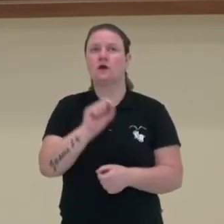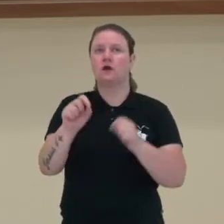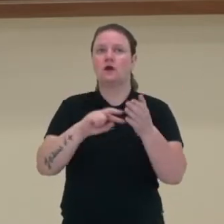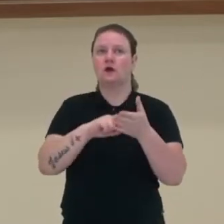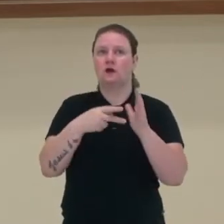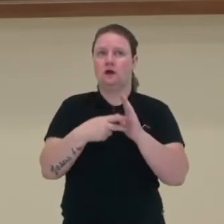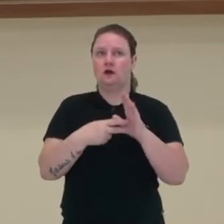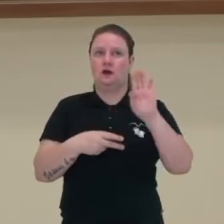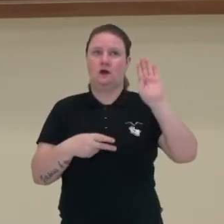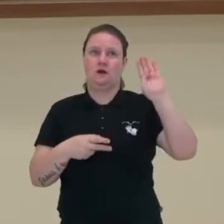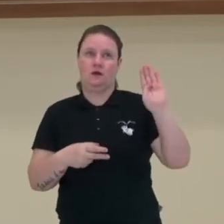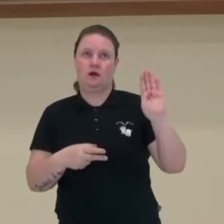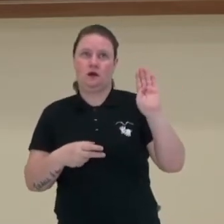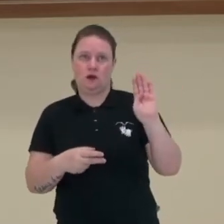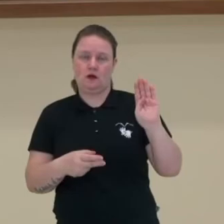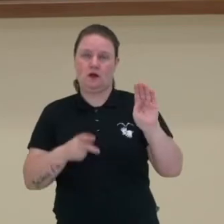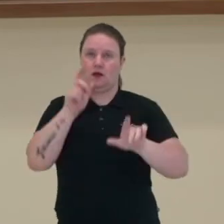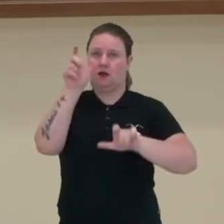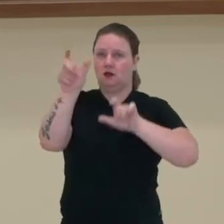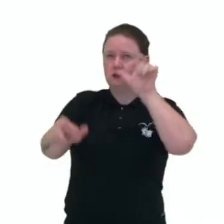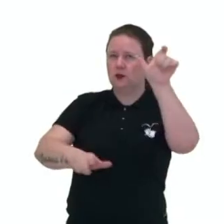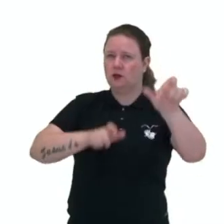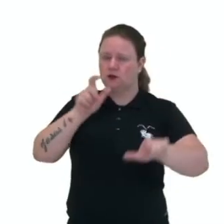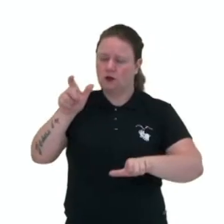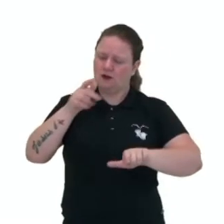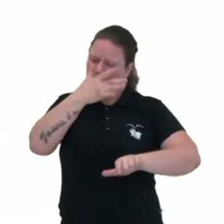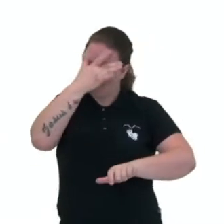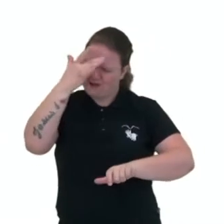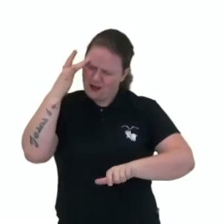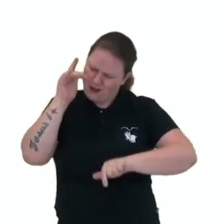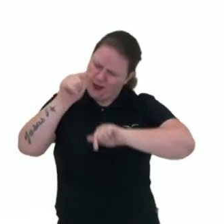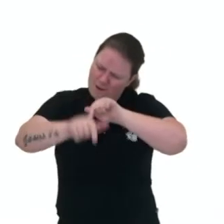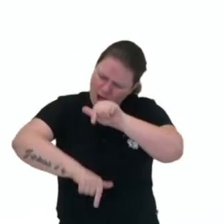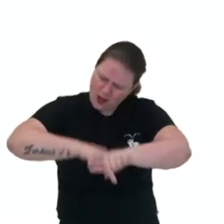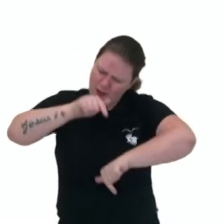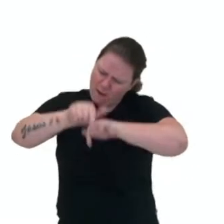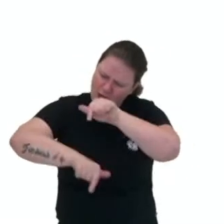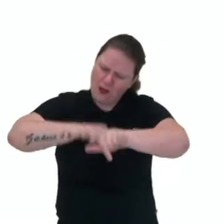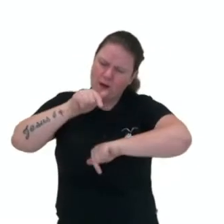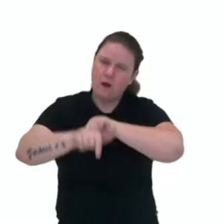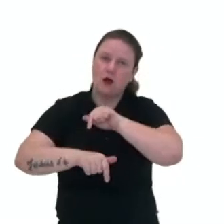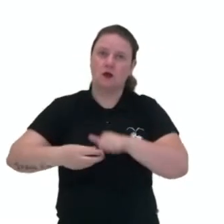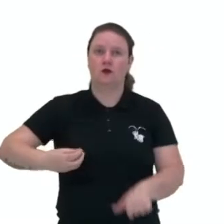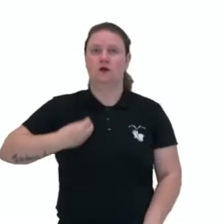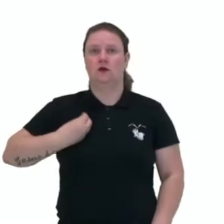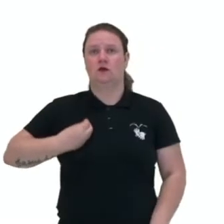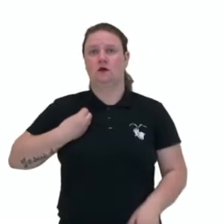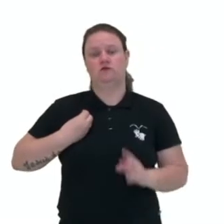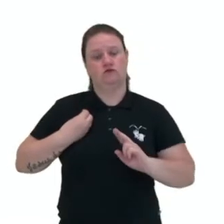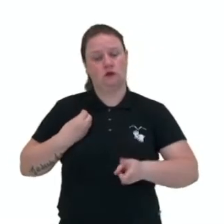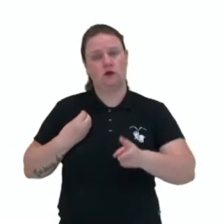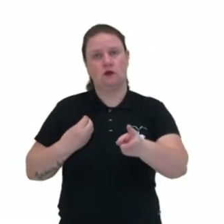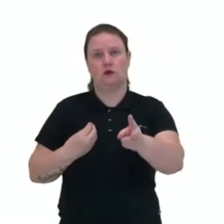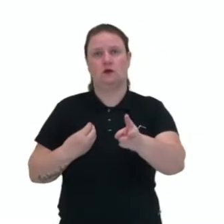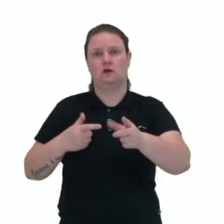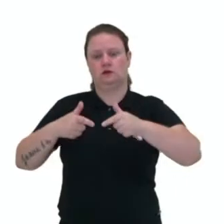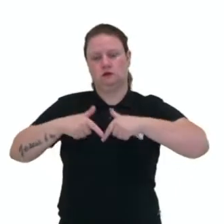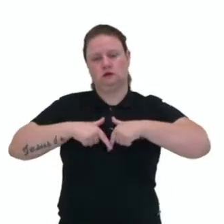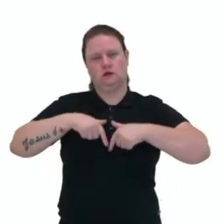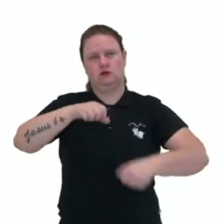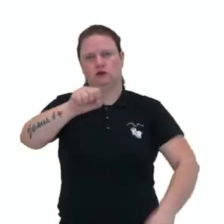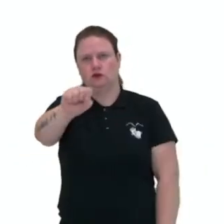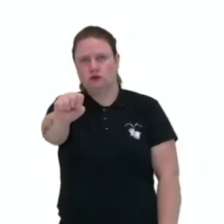B, ressaltar que quem trabalha para sobreviver é um super-herói. Até porque, se você for fazer as contas,